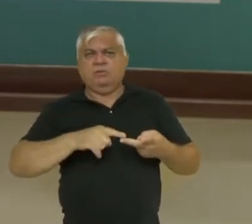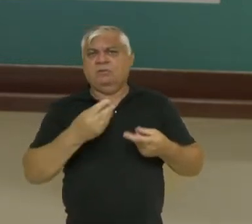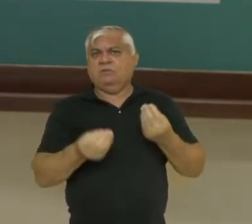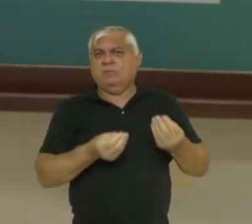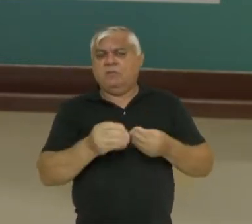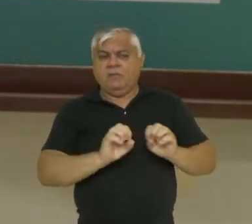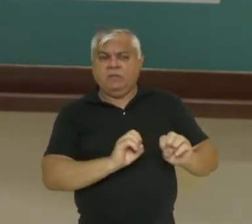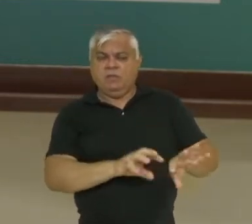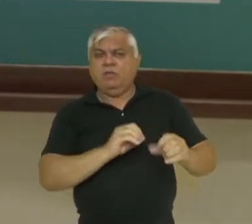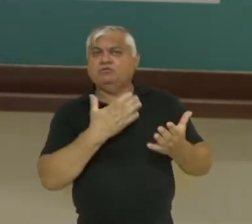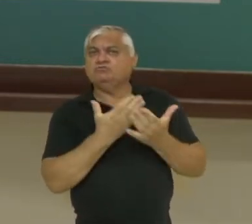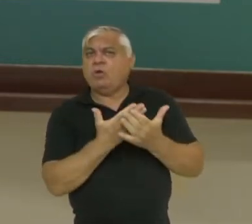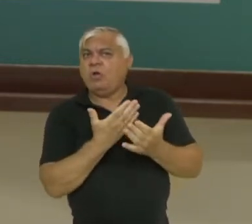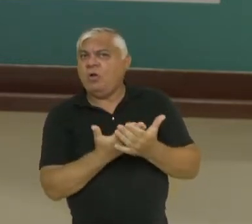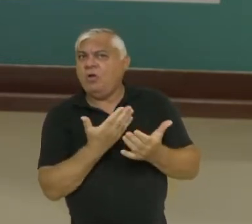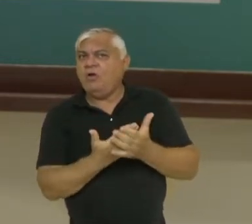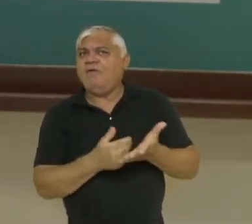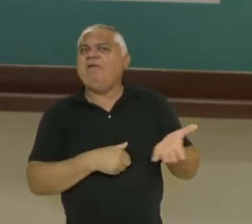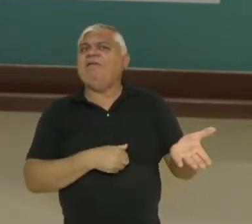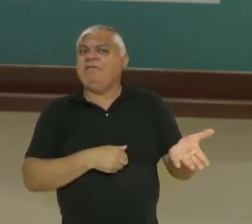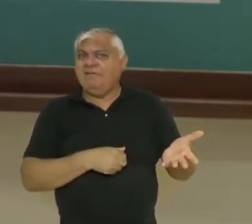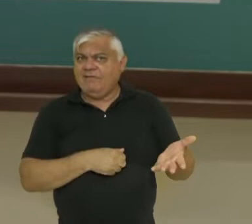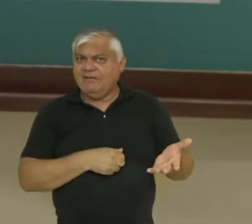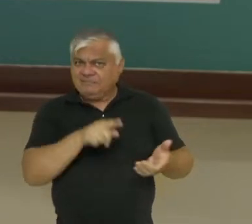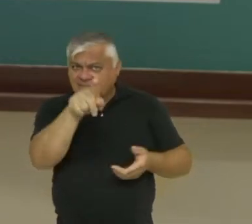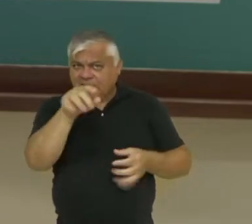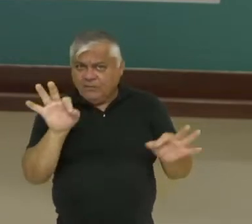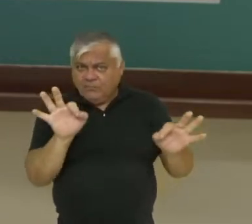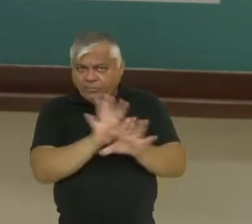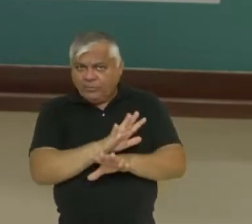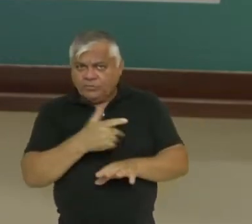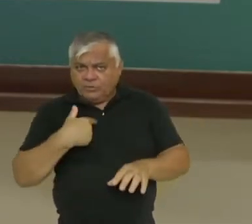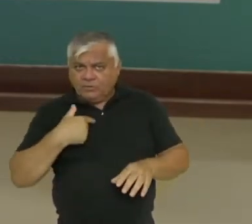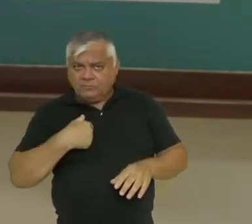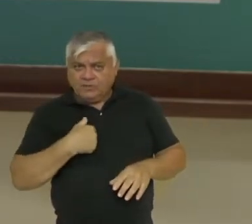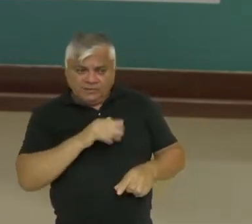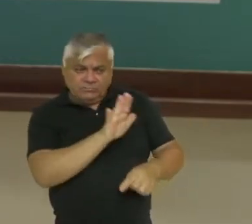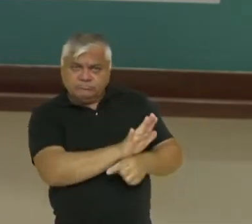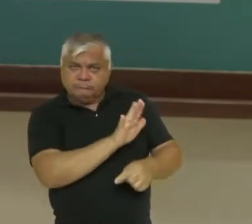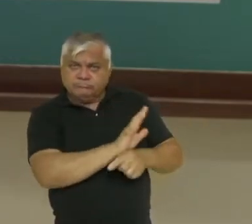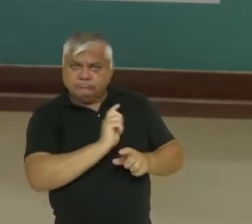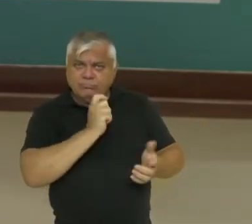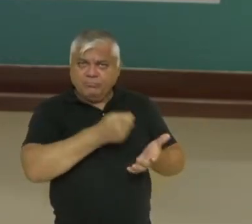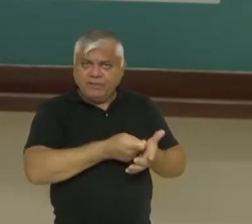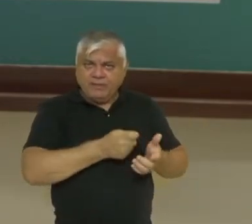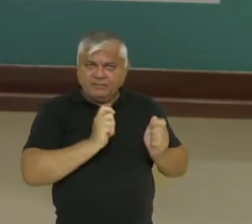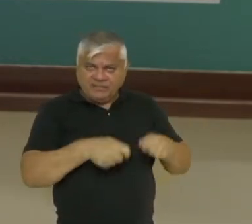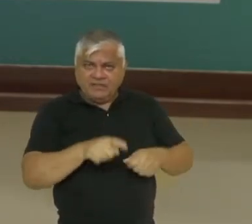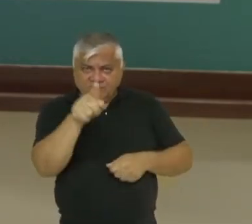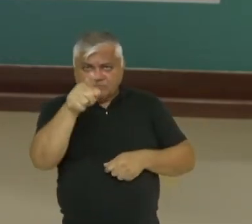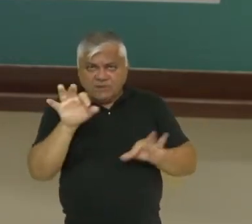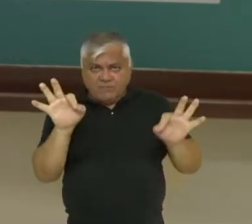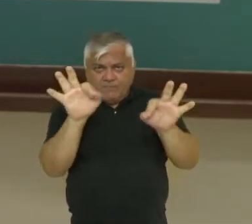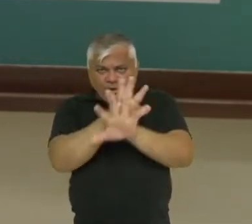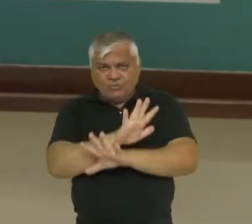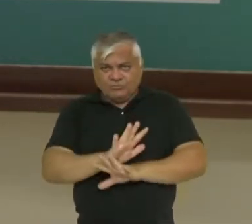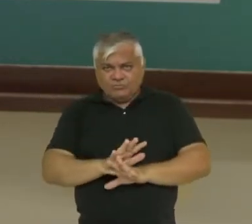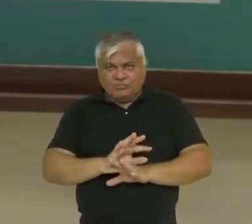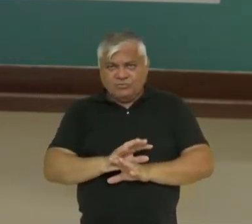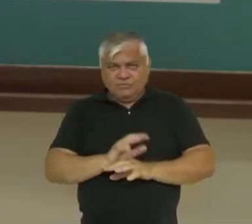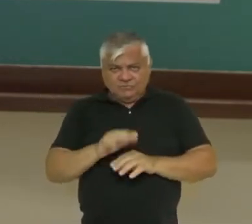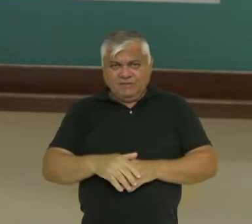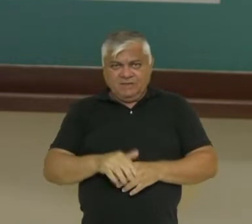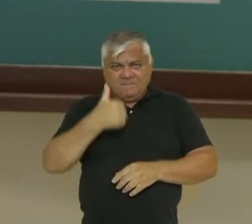da educação. Será que a gente está preparado? Será que você que está assistindo essa aula está preparado